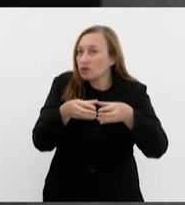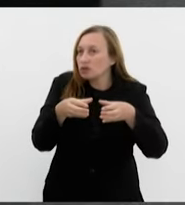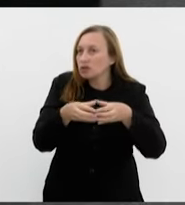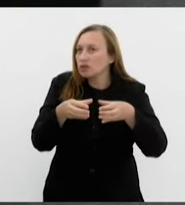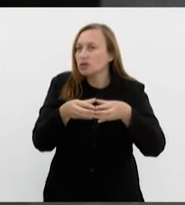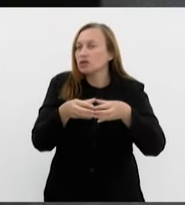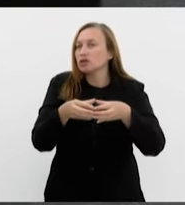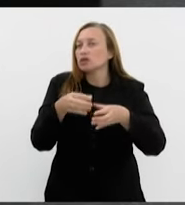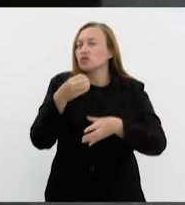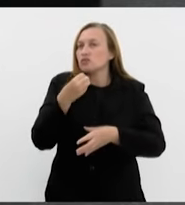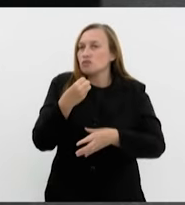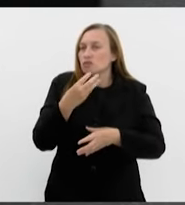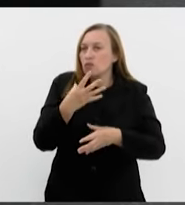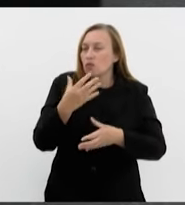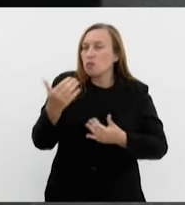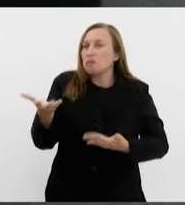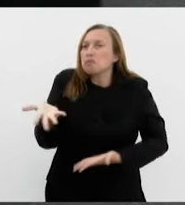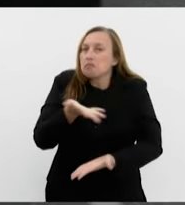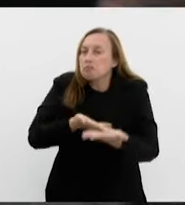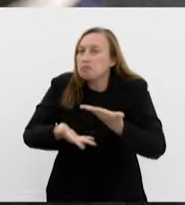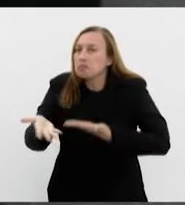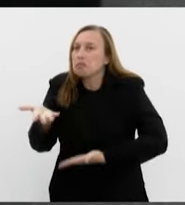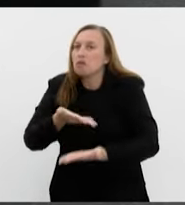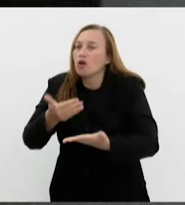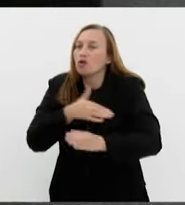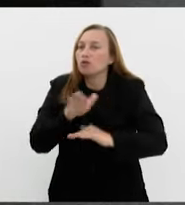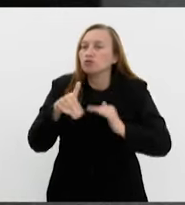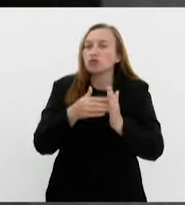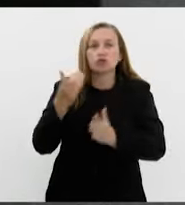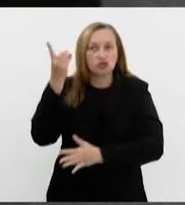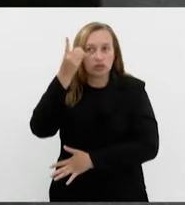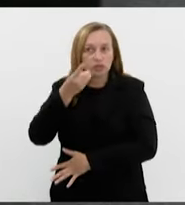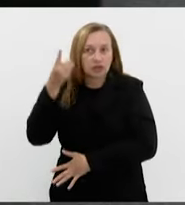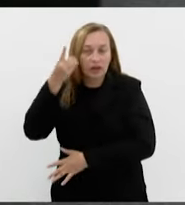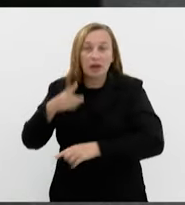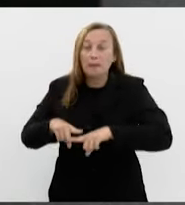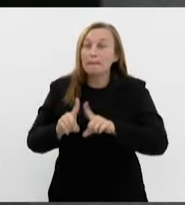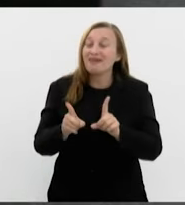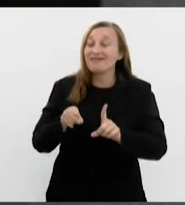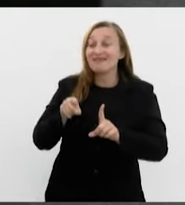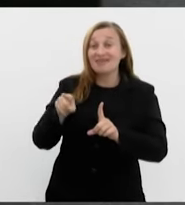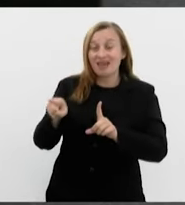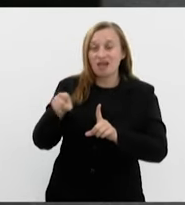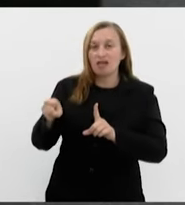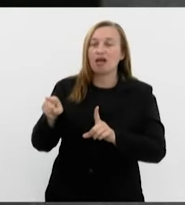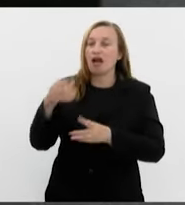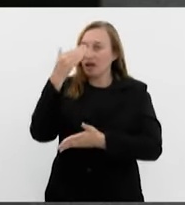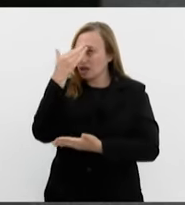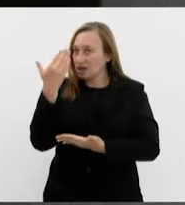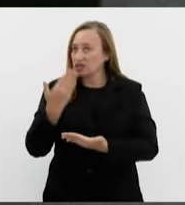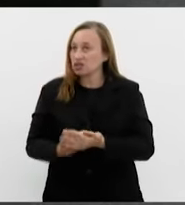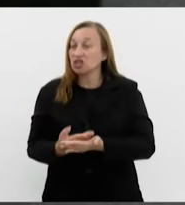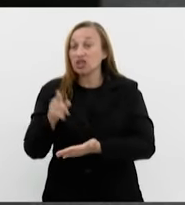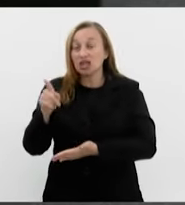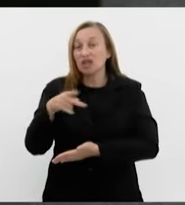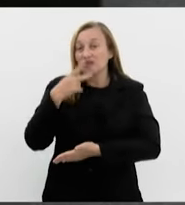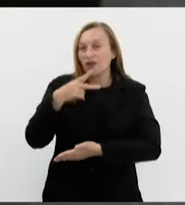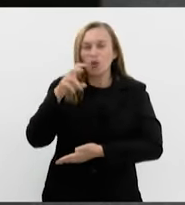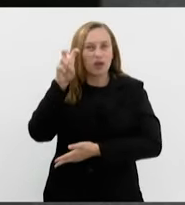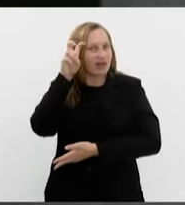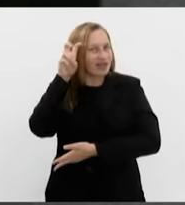muito cordial e parceiro com todos os deputados. Mas ele, creio eu, fez uma fala na